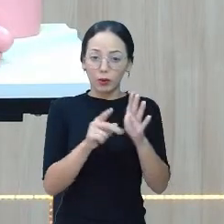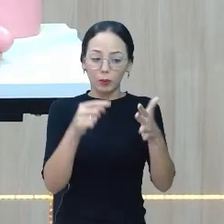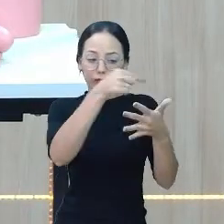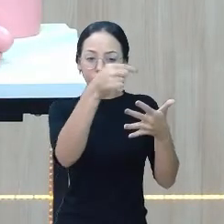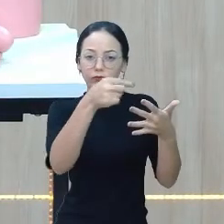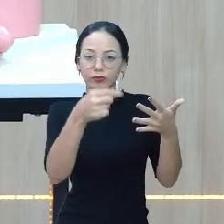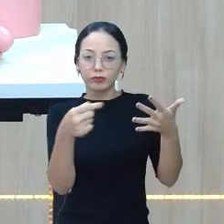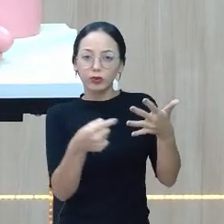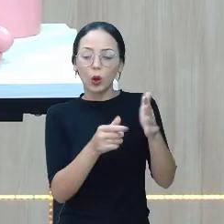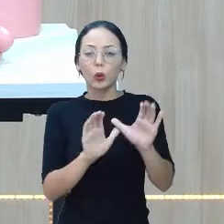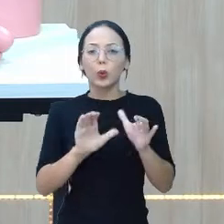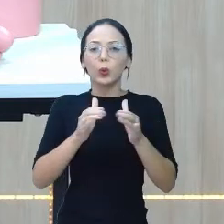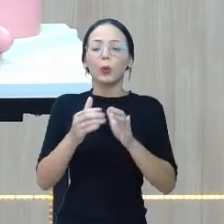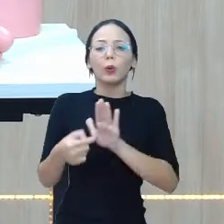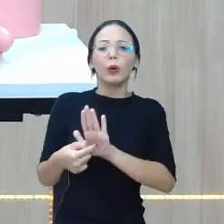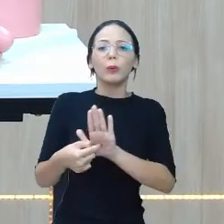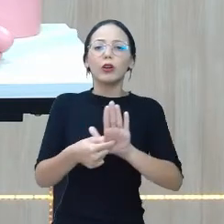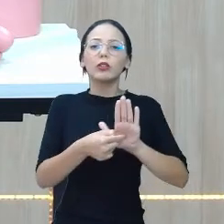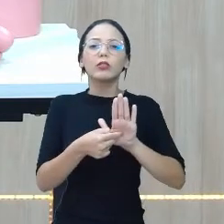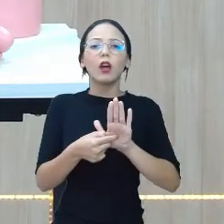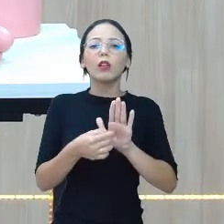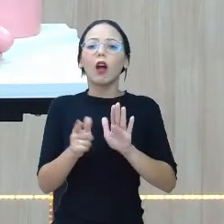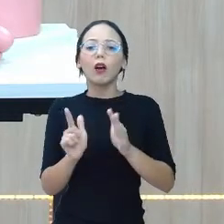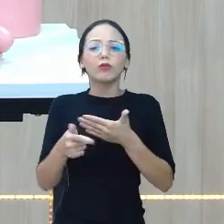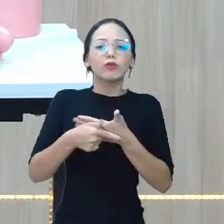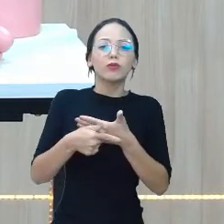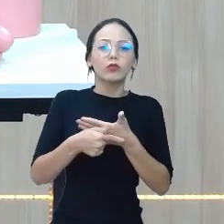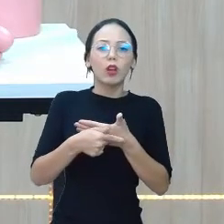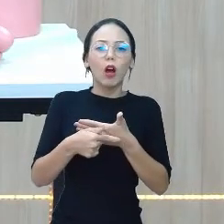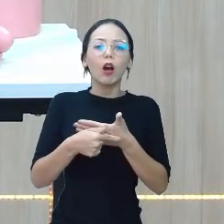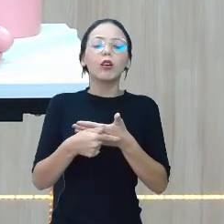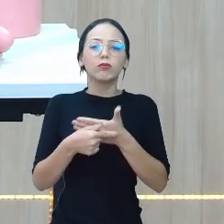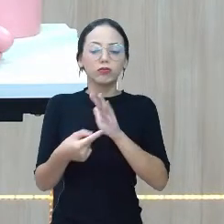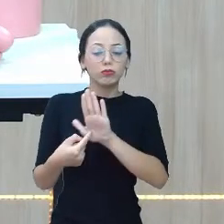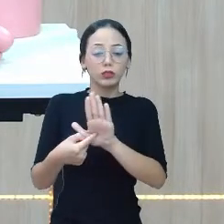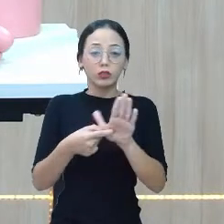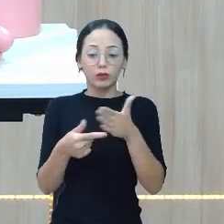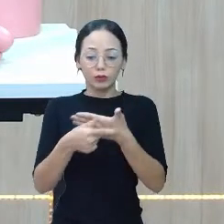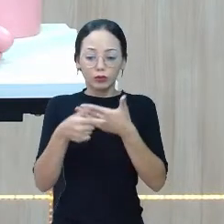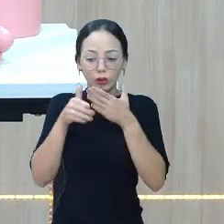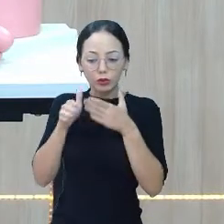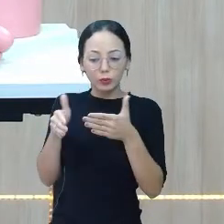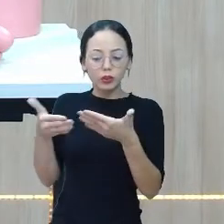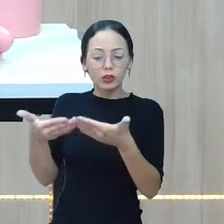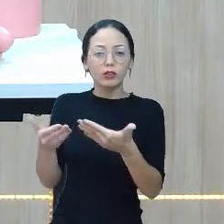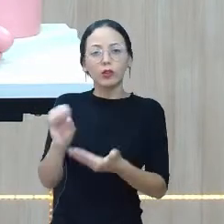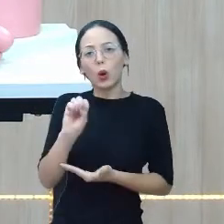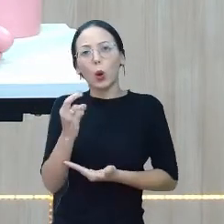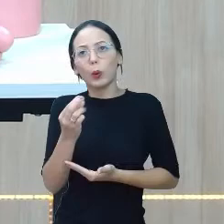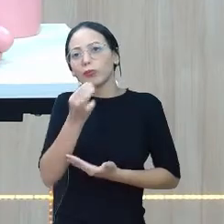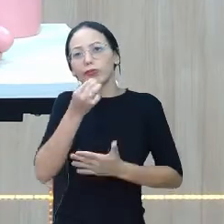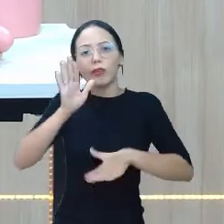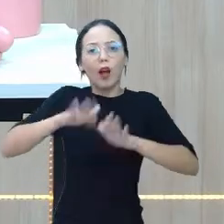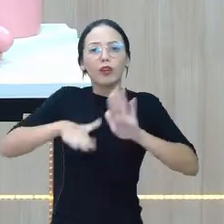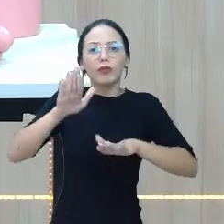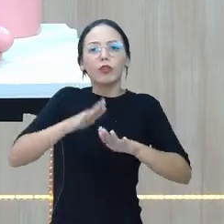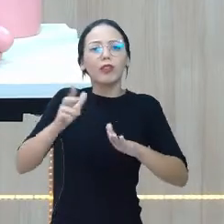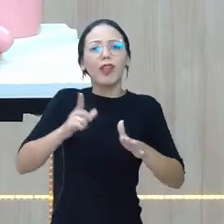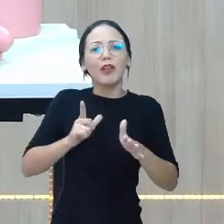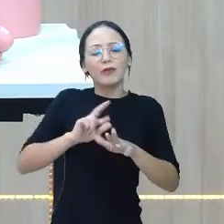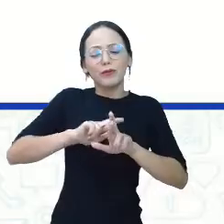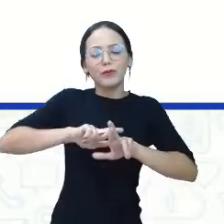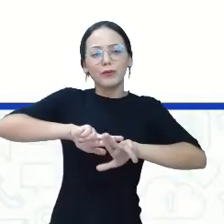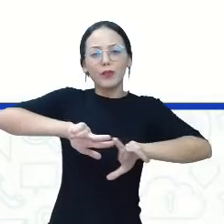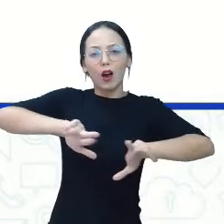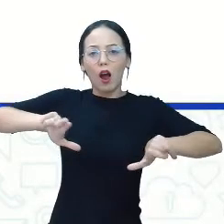desse grupo, ele apresenta uma função específica ou, às vezes, mais de uma função.